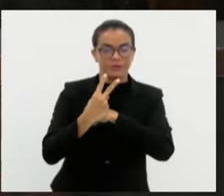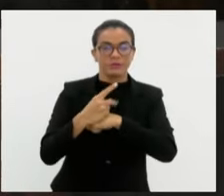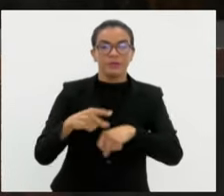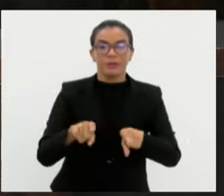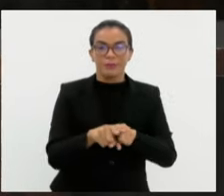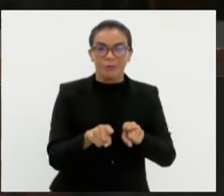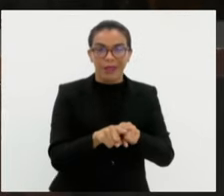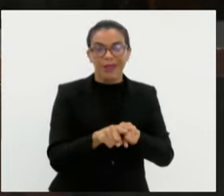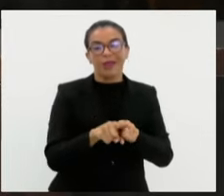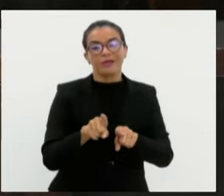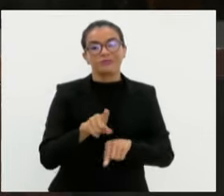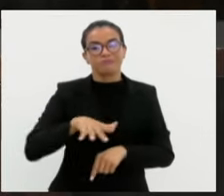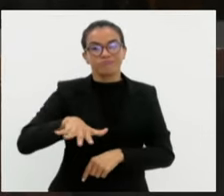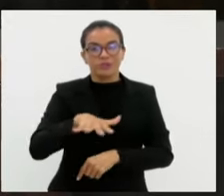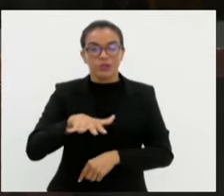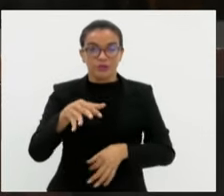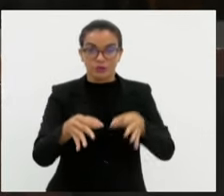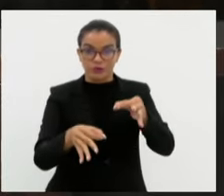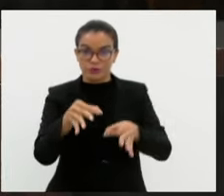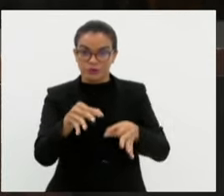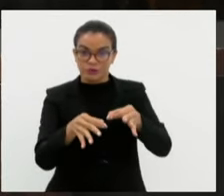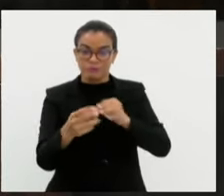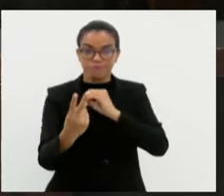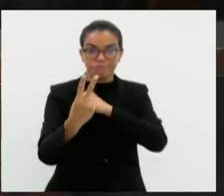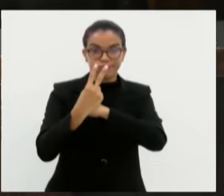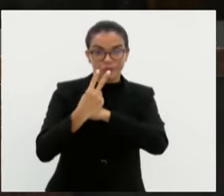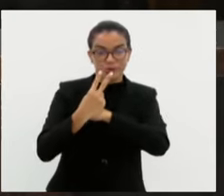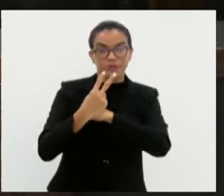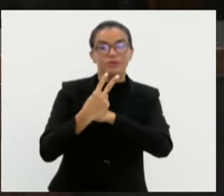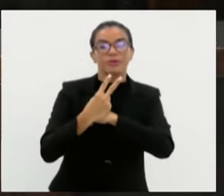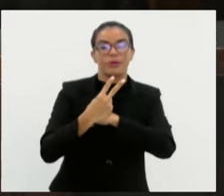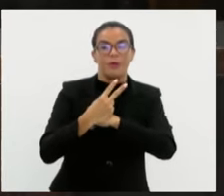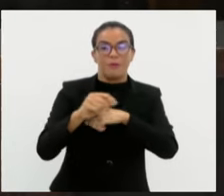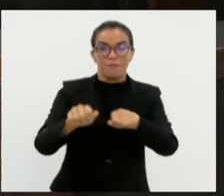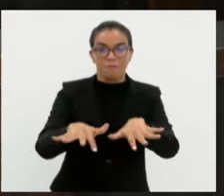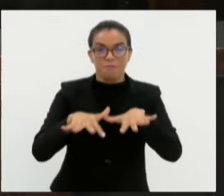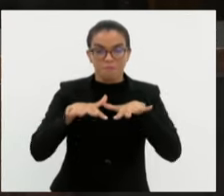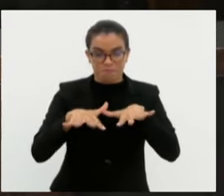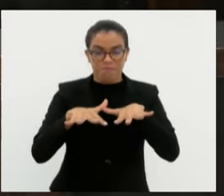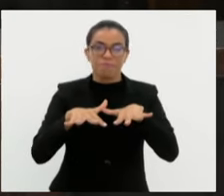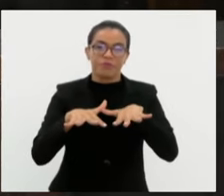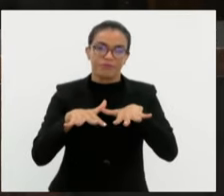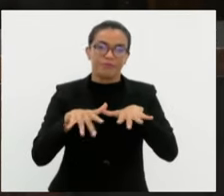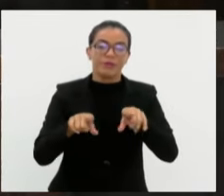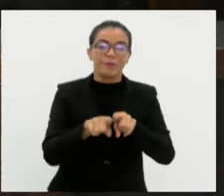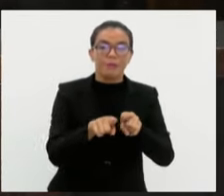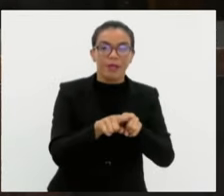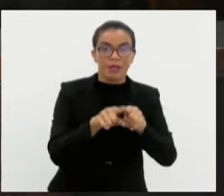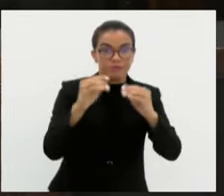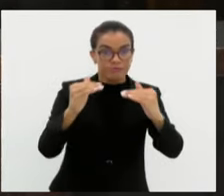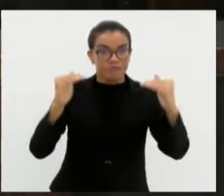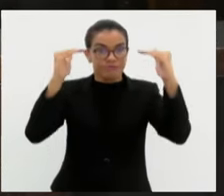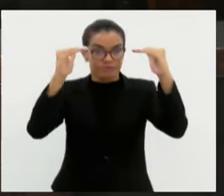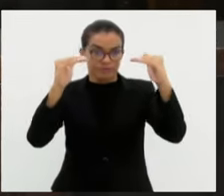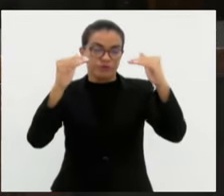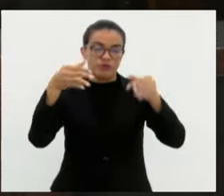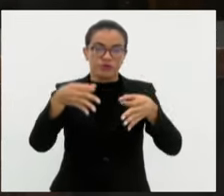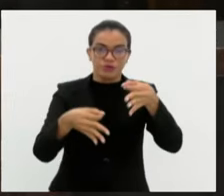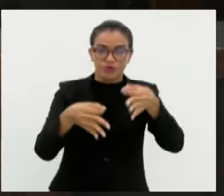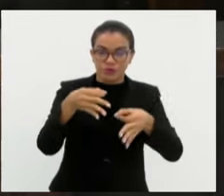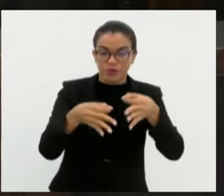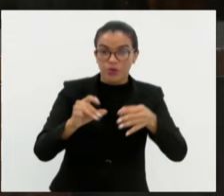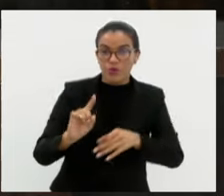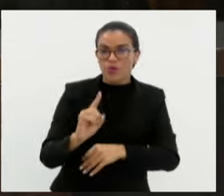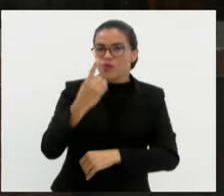reiterada jurisprudência do egrégio plenário do Colegiado Supremo Tribunal Federal, o